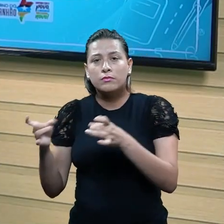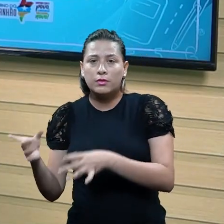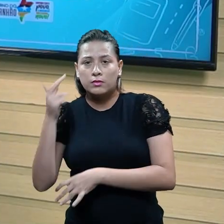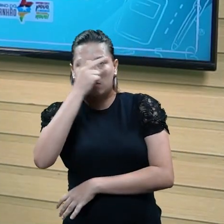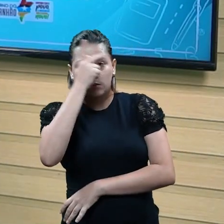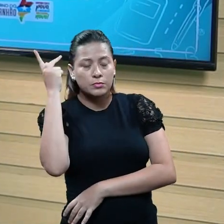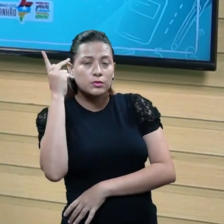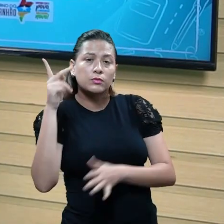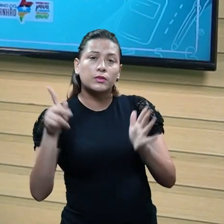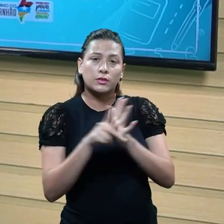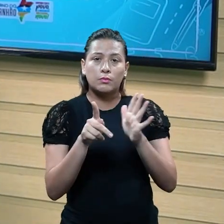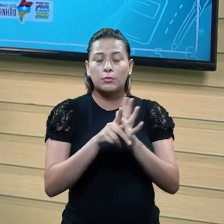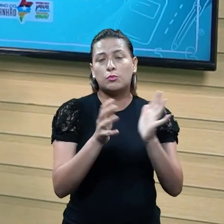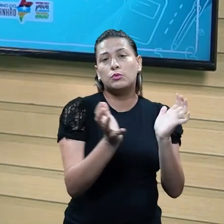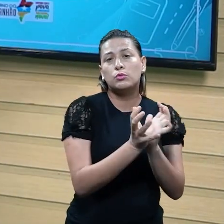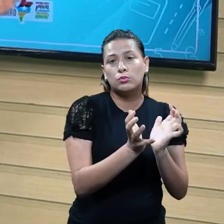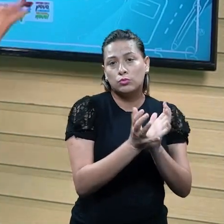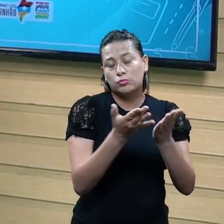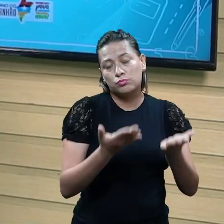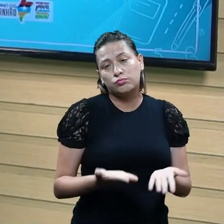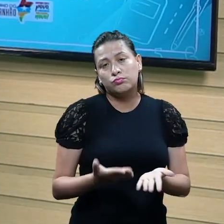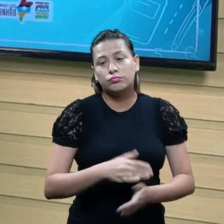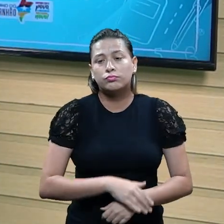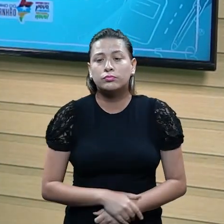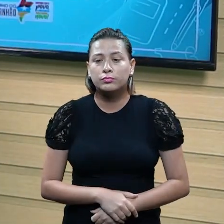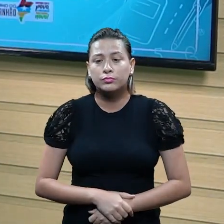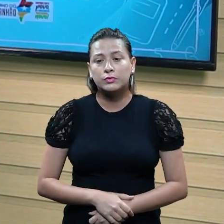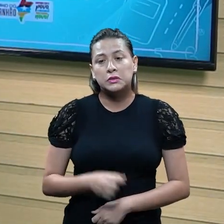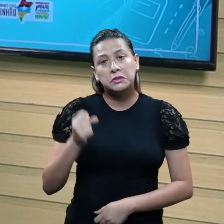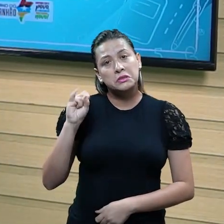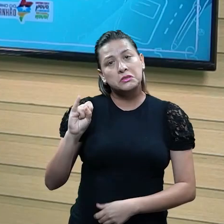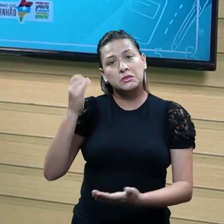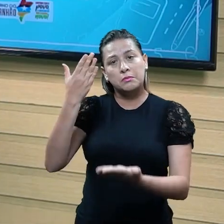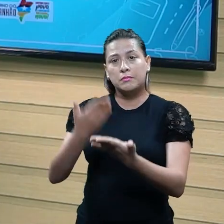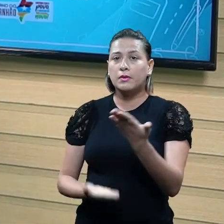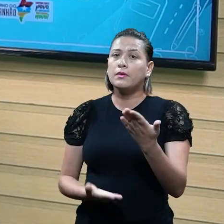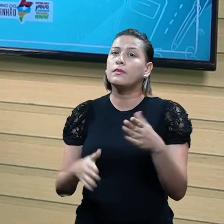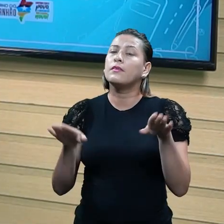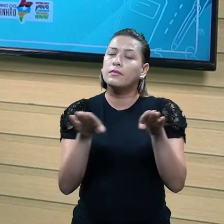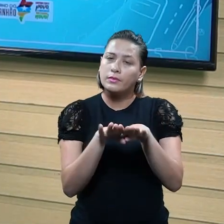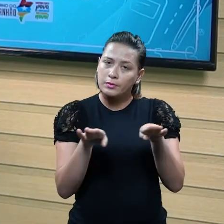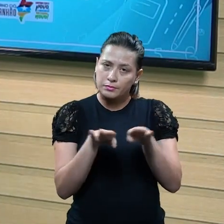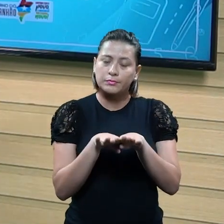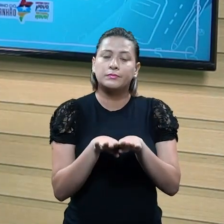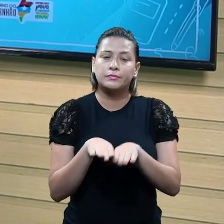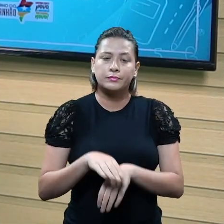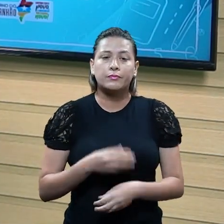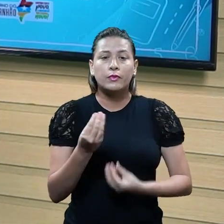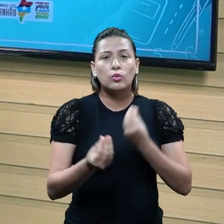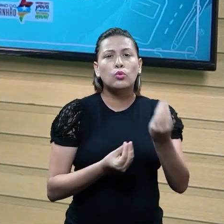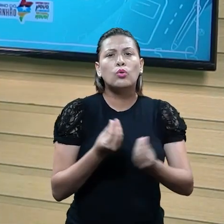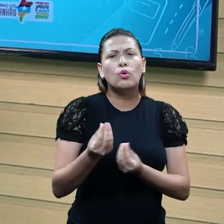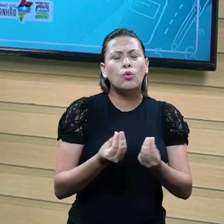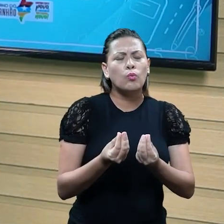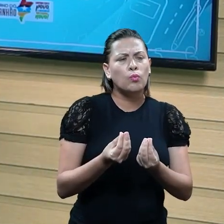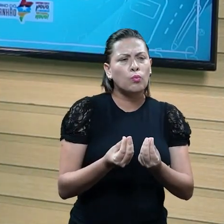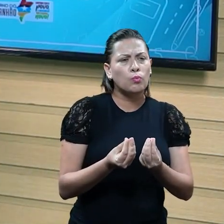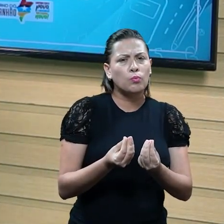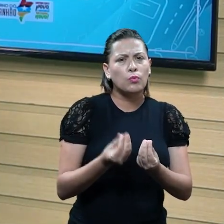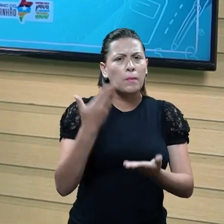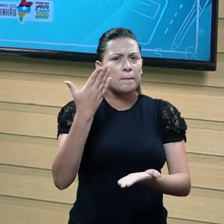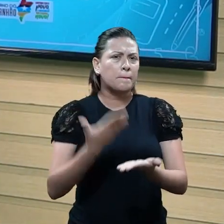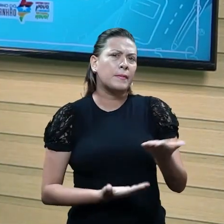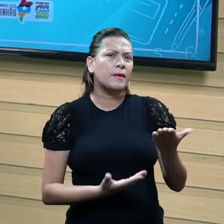da cooperativa, enfim. E se houve perda, a mesma coisa, como vão ser divididas essas perdas? De